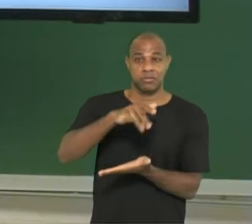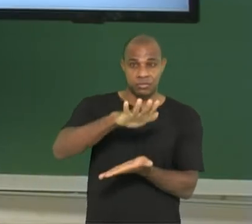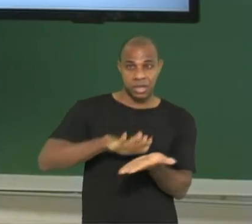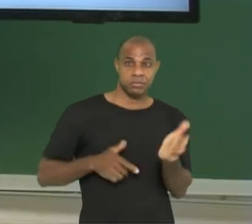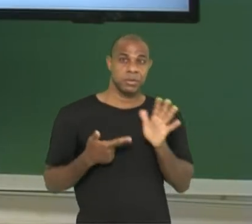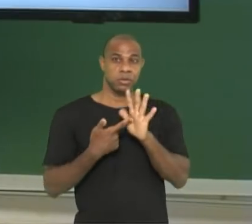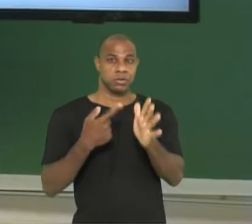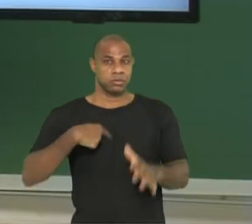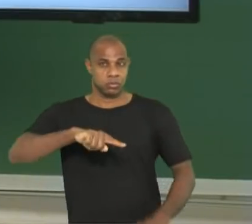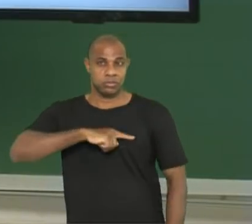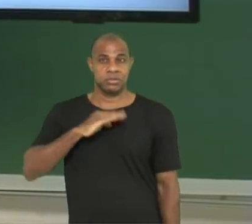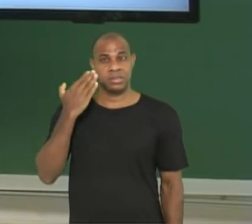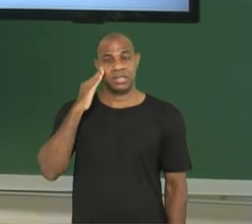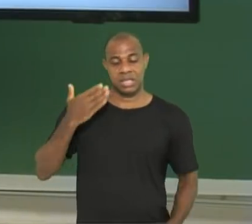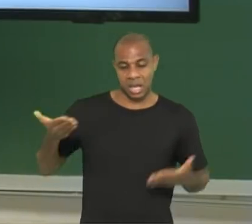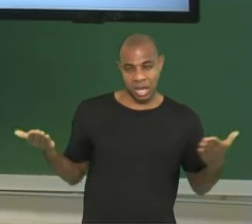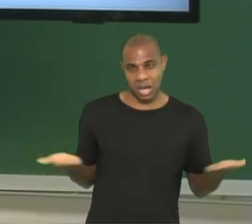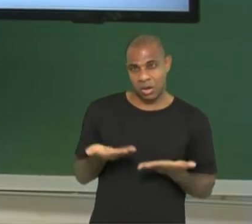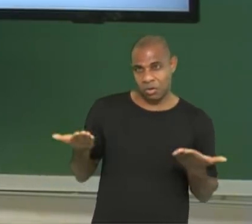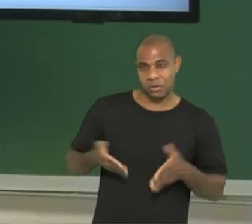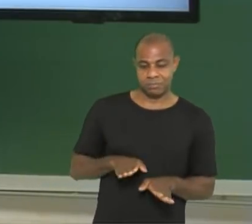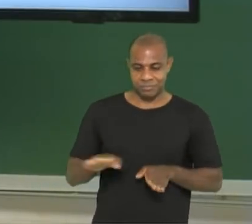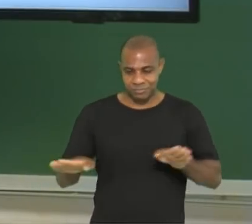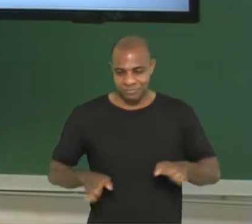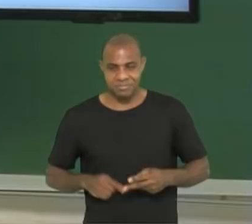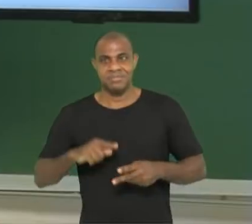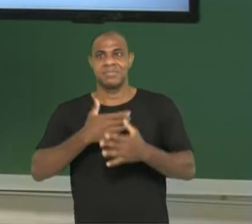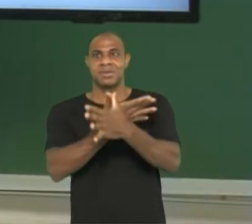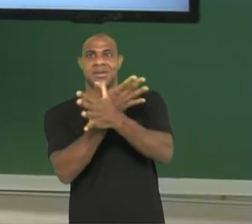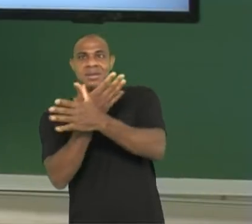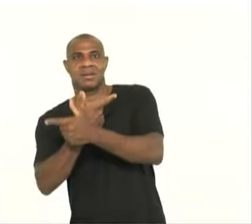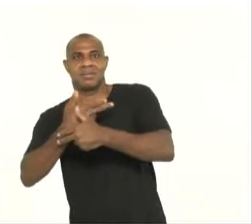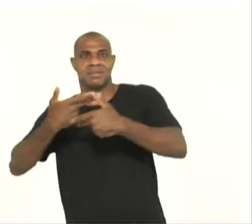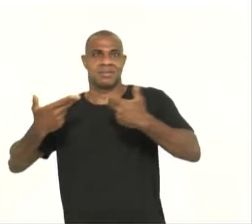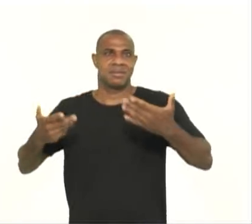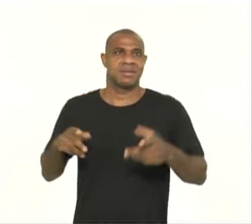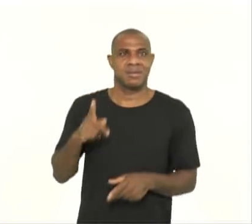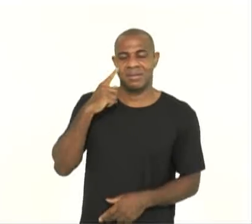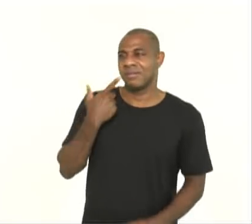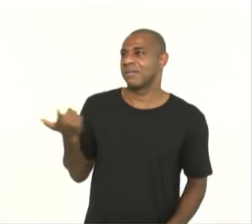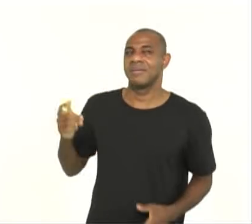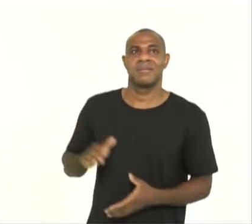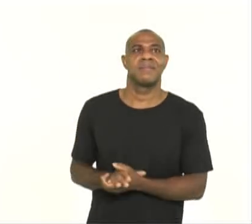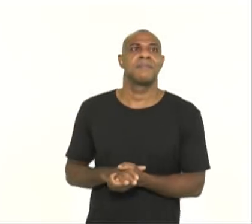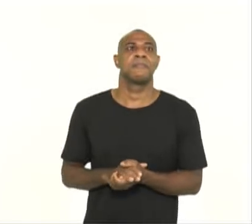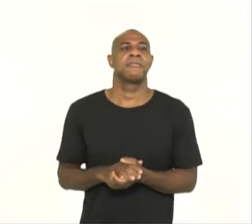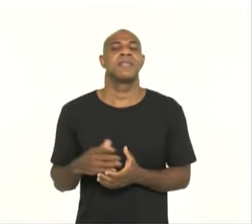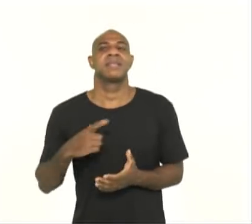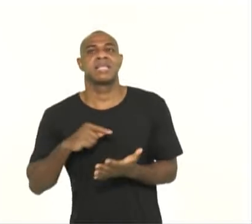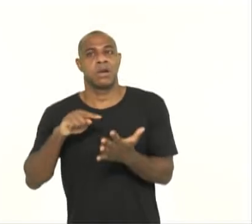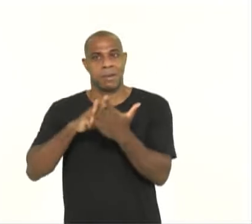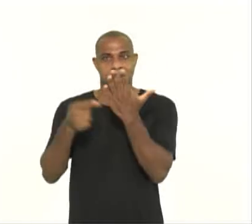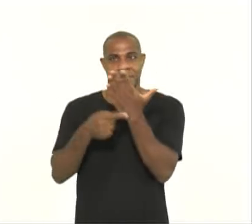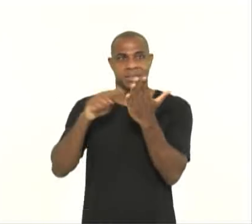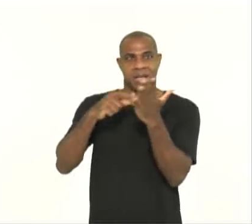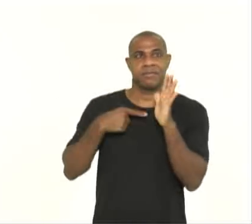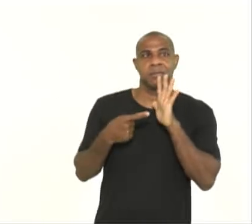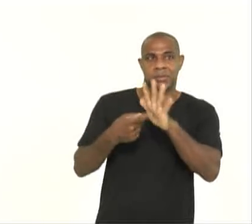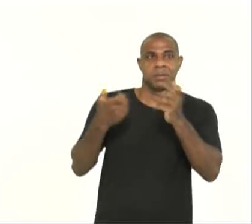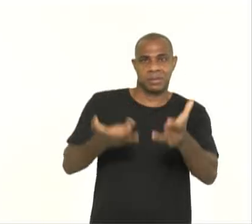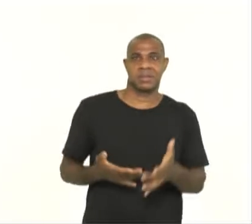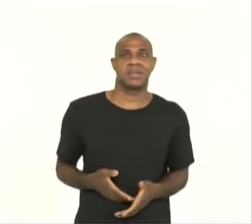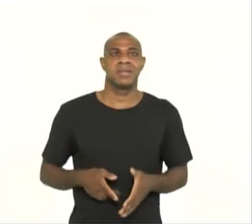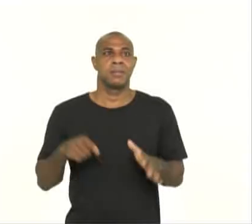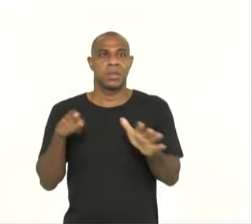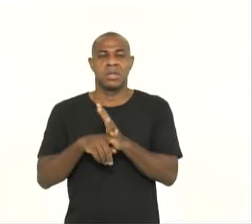gente entender sobre répteis e sobre aves. Tem um ditado popular que pergunta: quem nasceu primeiro, o ovo ou